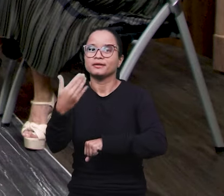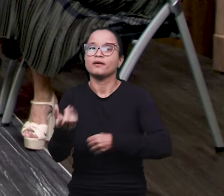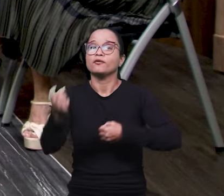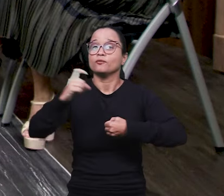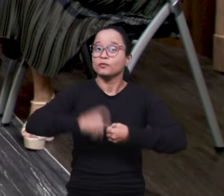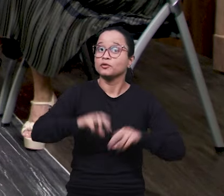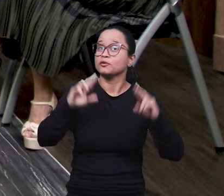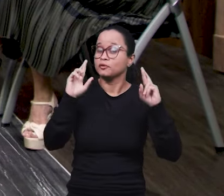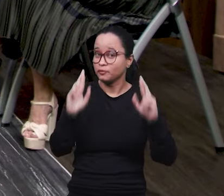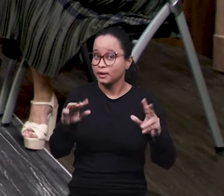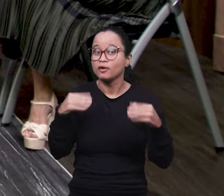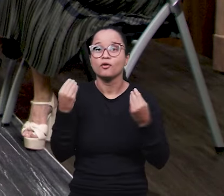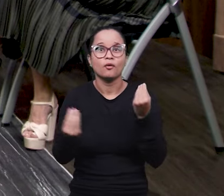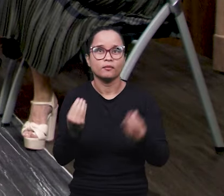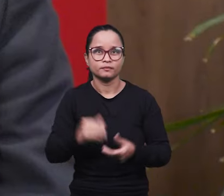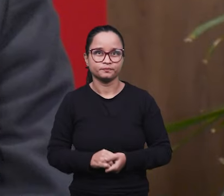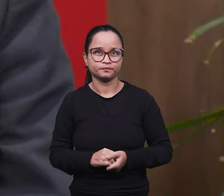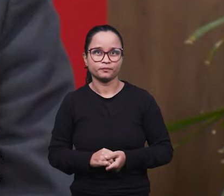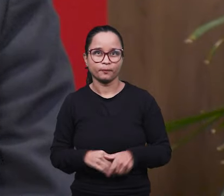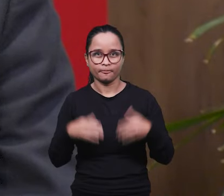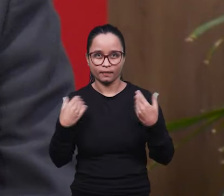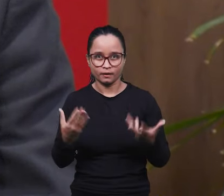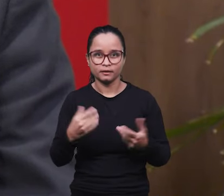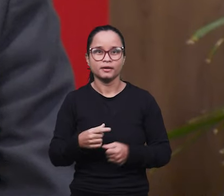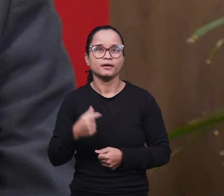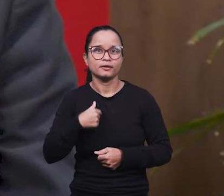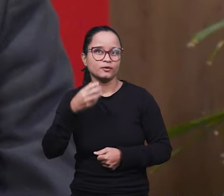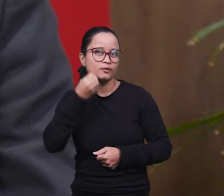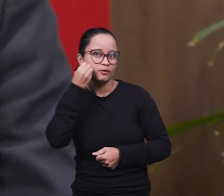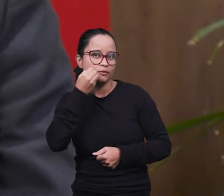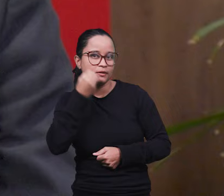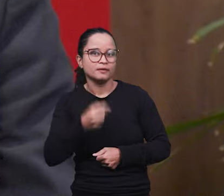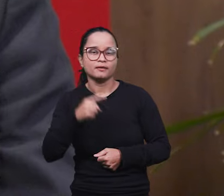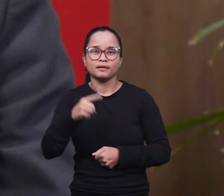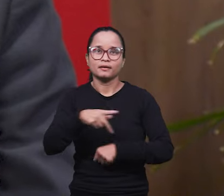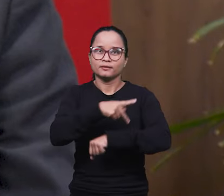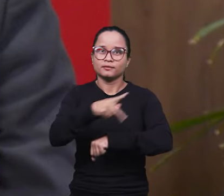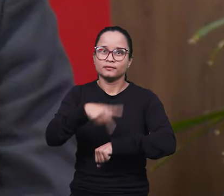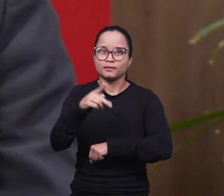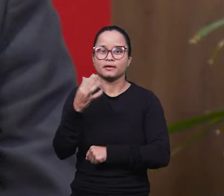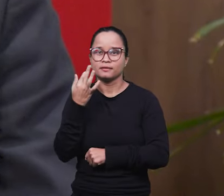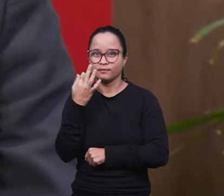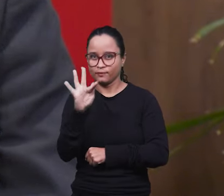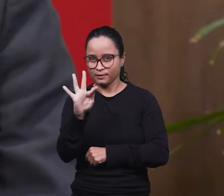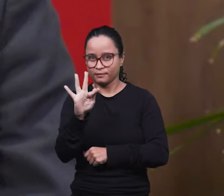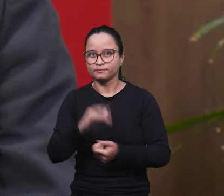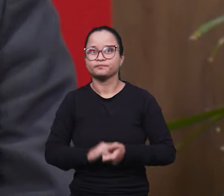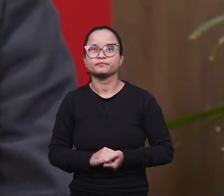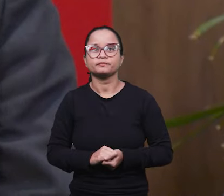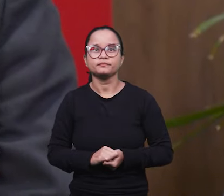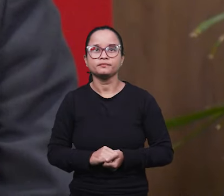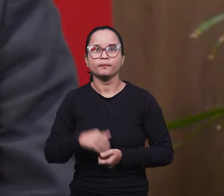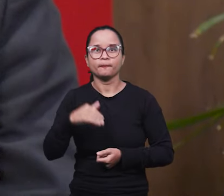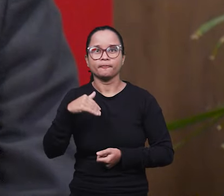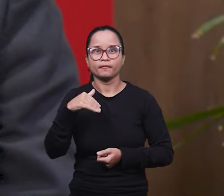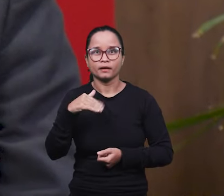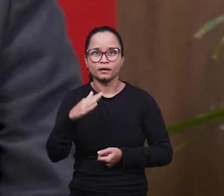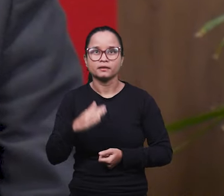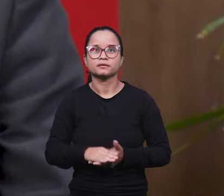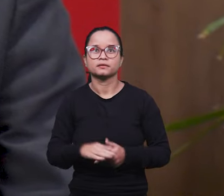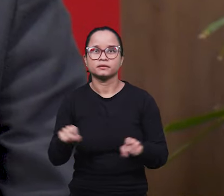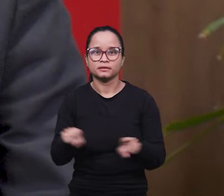intercâmbio Carlos fala para nós eu fiz uma Tive uma experiência também na França por acaso já era mais eu tinha um pouco mais de idade Passei um tempo